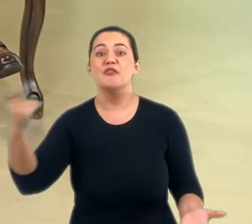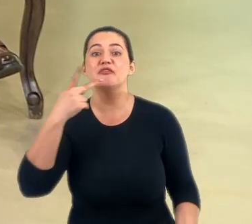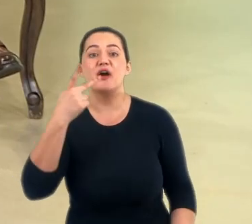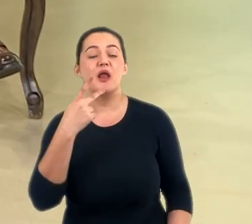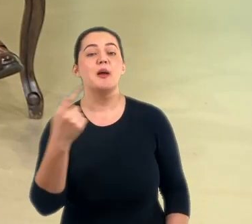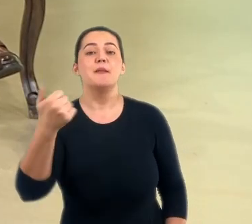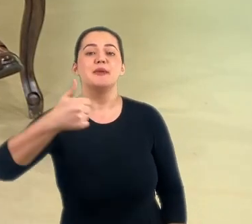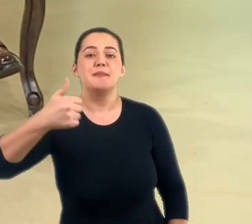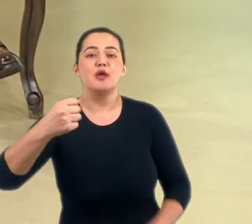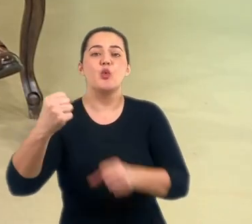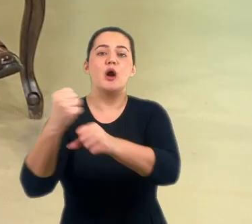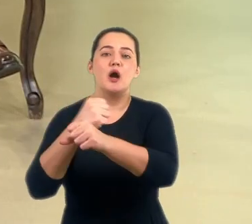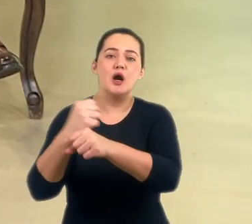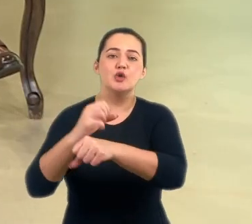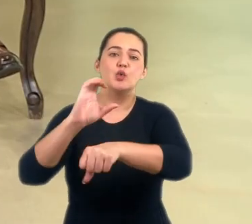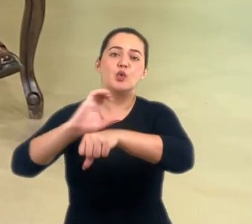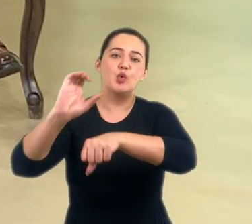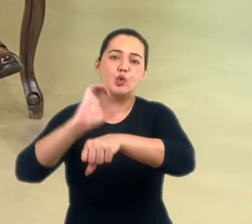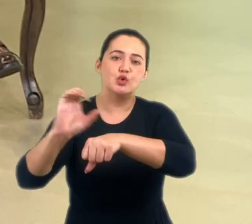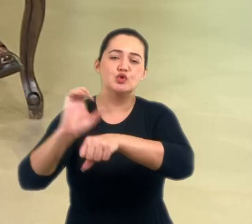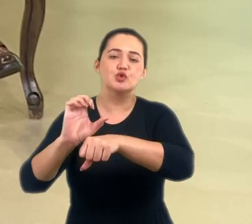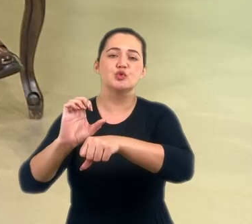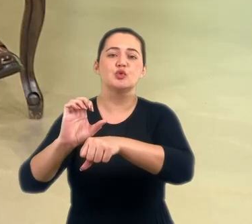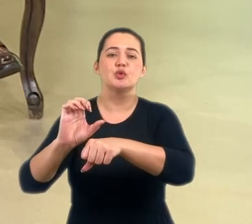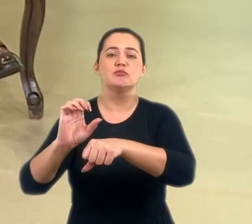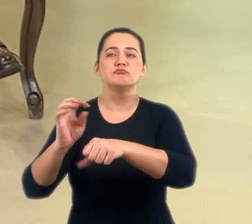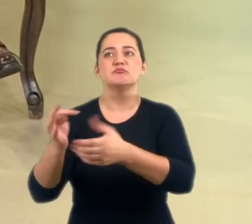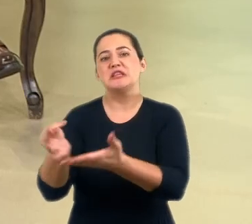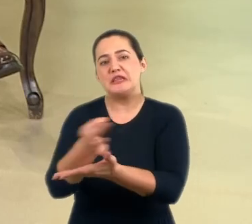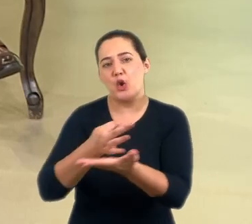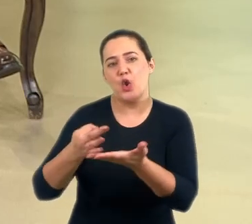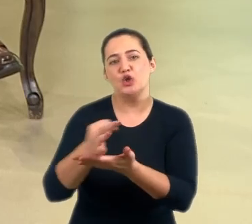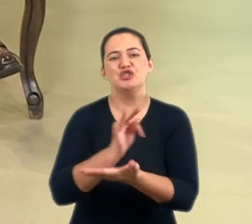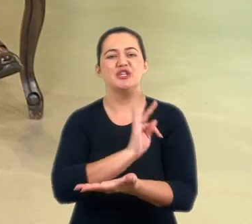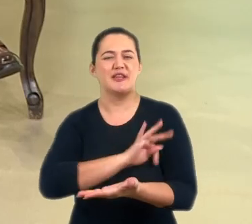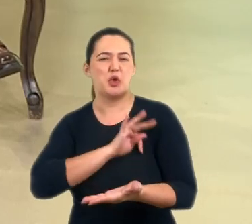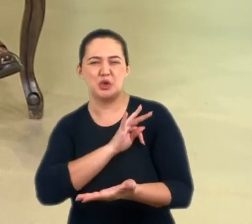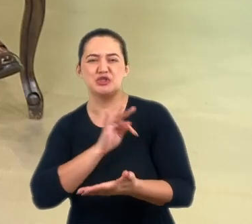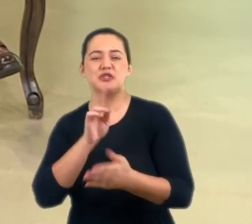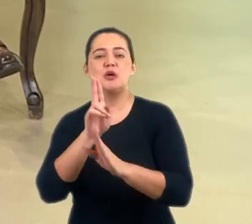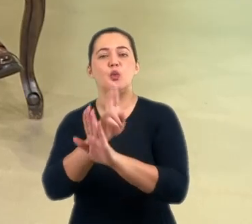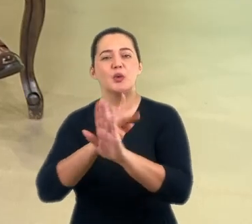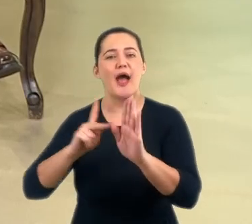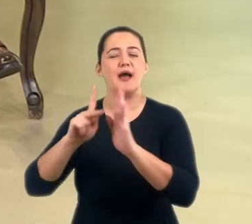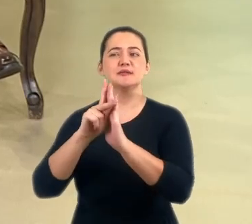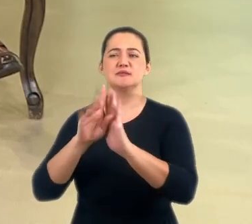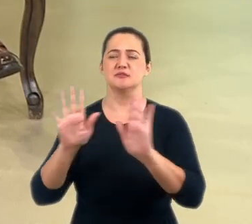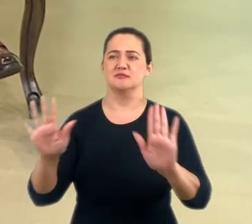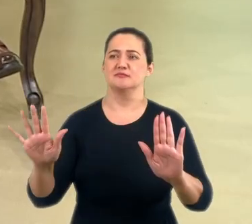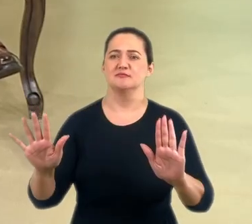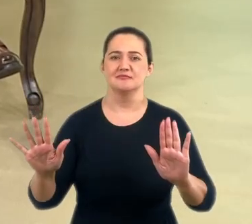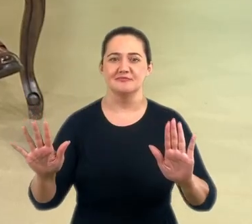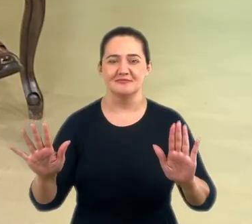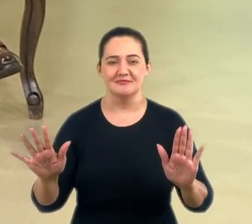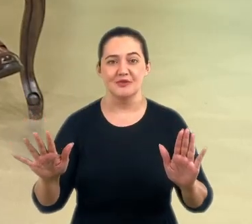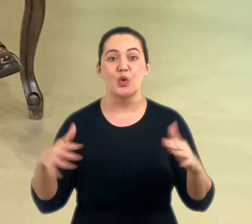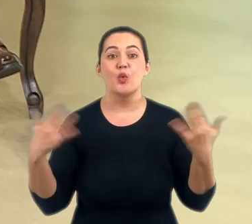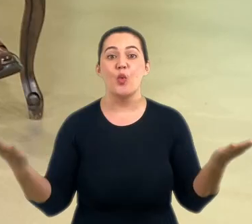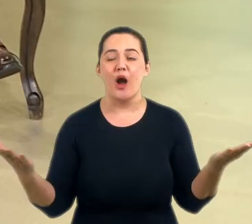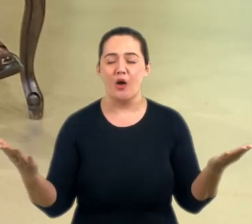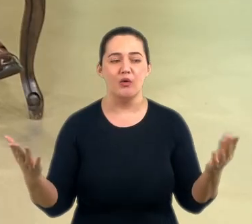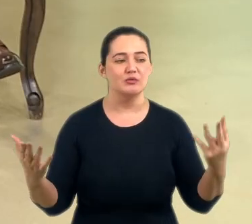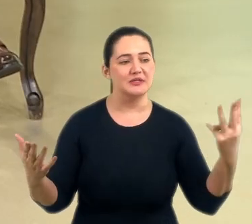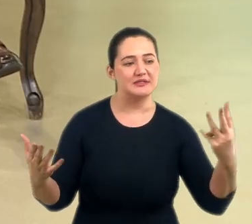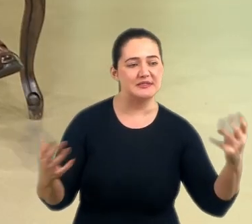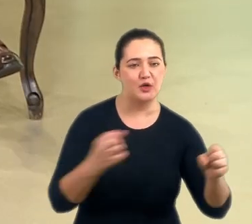1º ano do curso de Teologia do UNASP, tá, mas qual é a relação entre o 1º ano do curso de